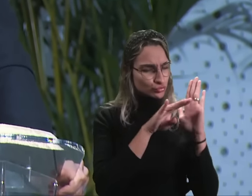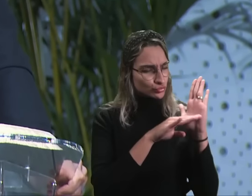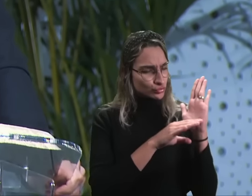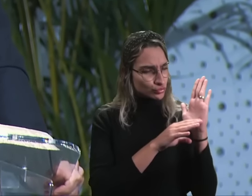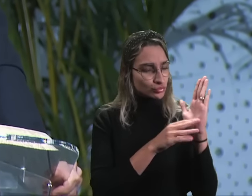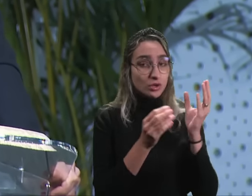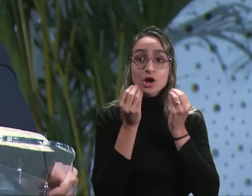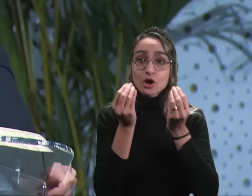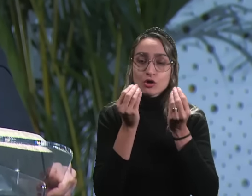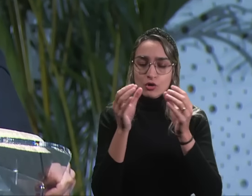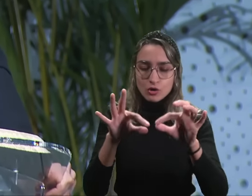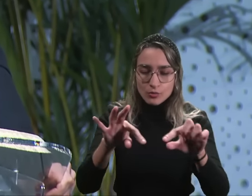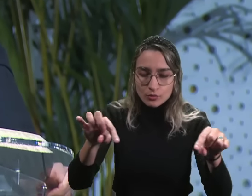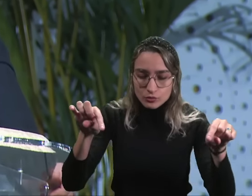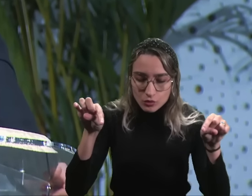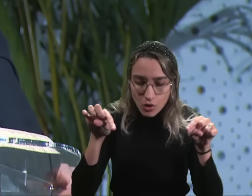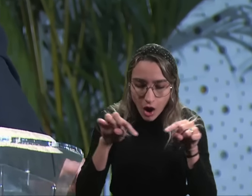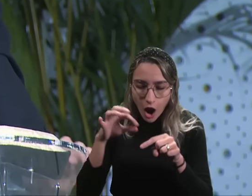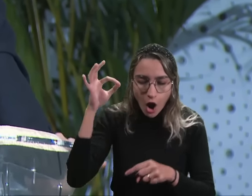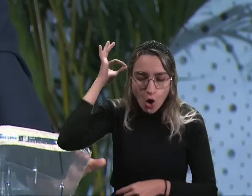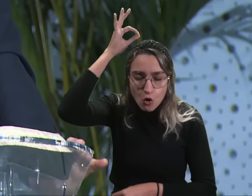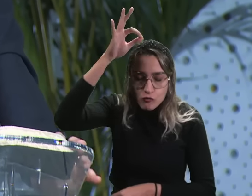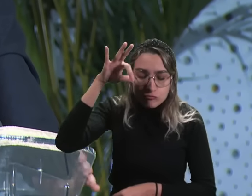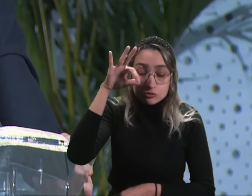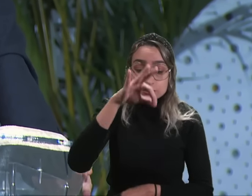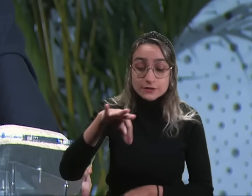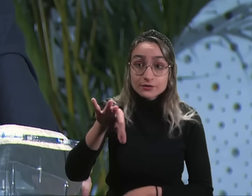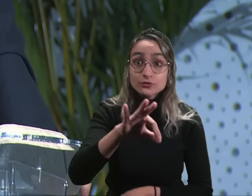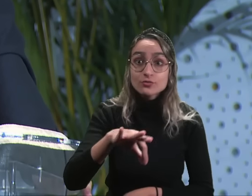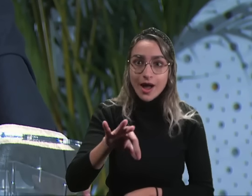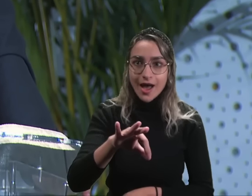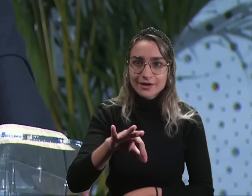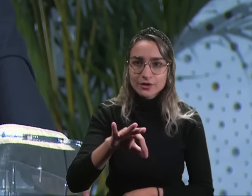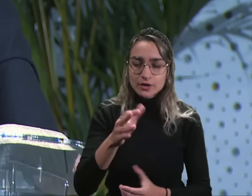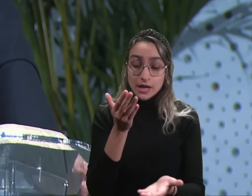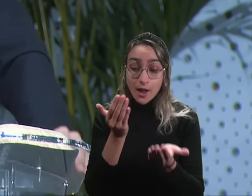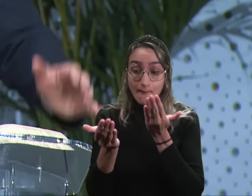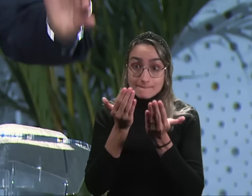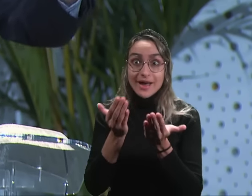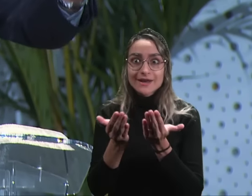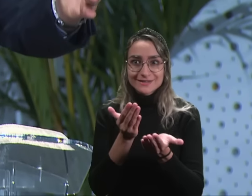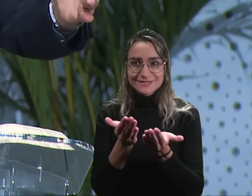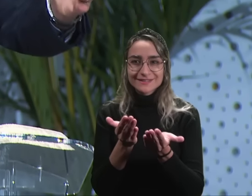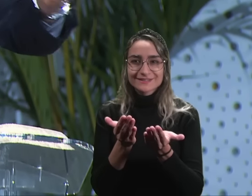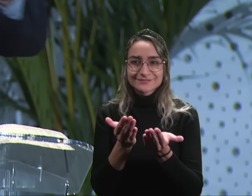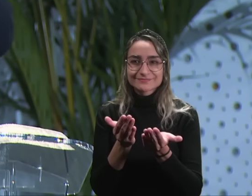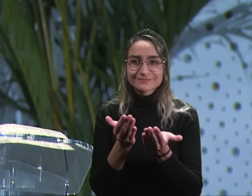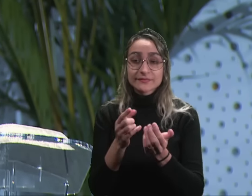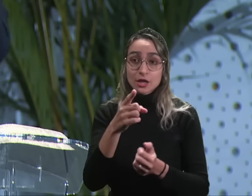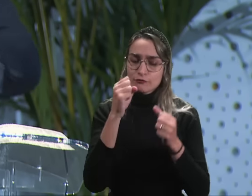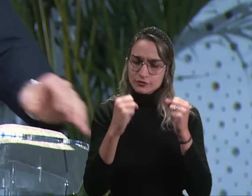você encontra isso nós encontramos isso em Êxodo capítulo 25 Versículo 8 e 9 Você pode abrir a sua Bíblia ou acompanhar o